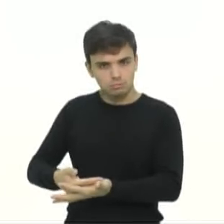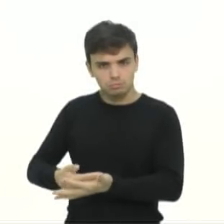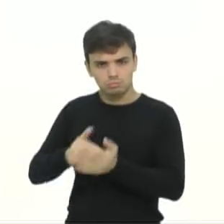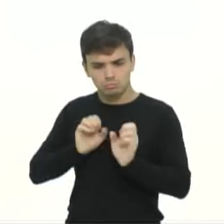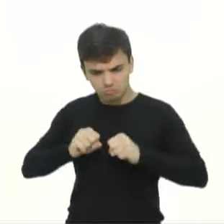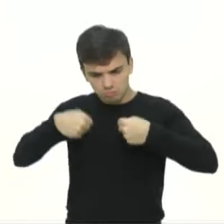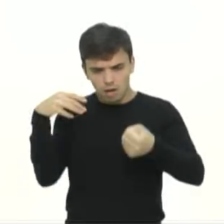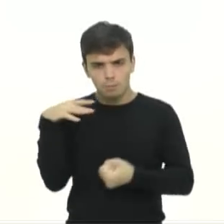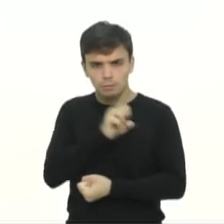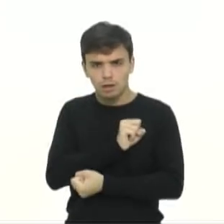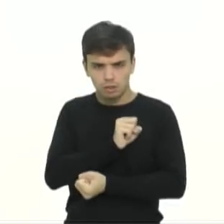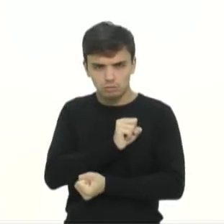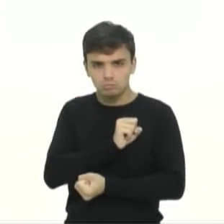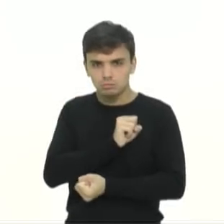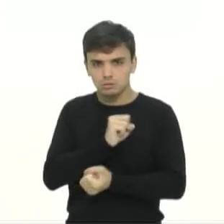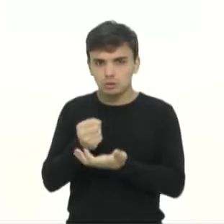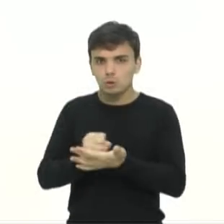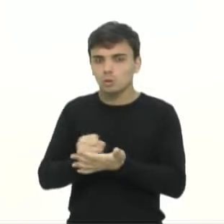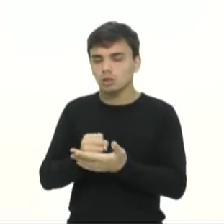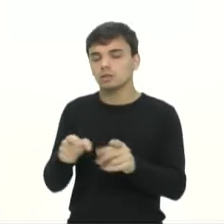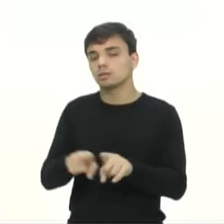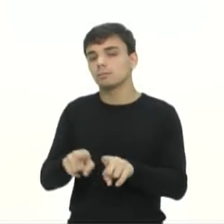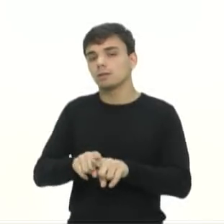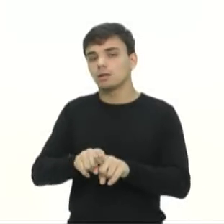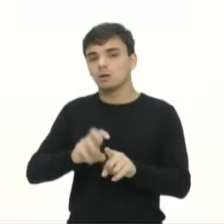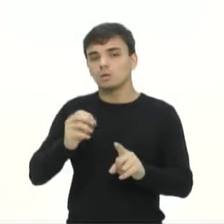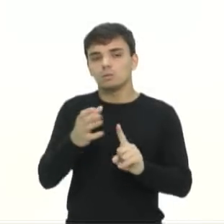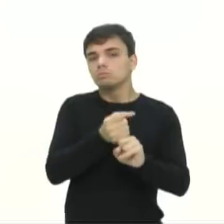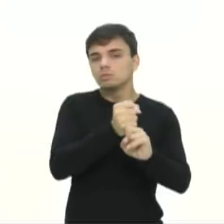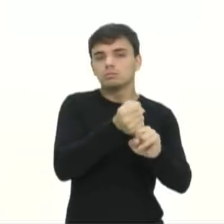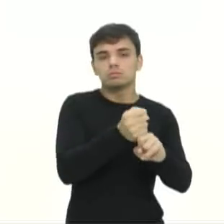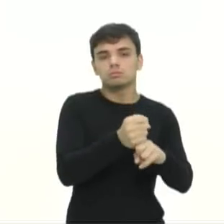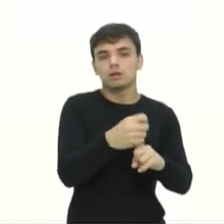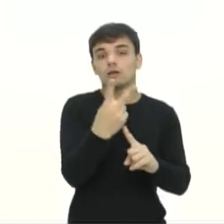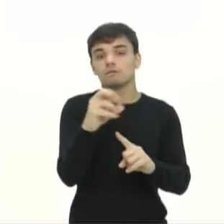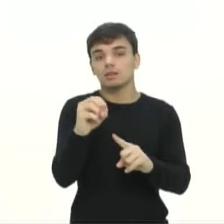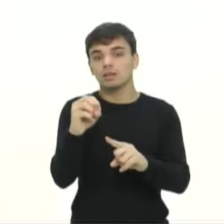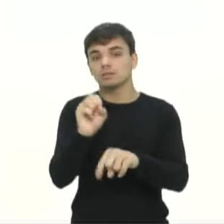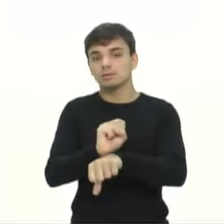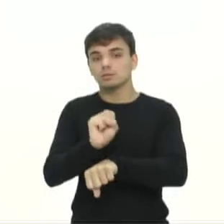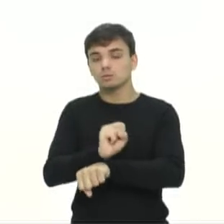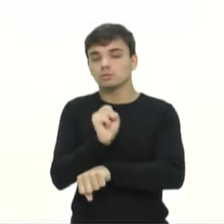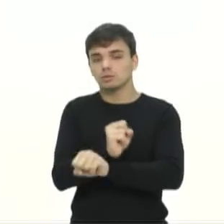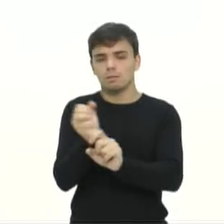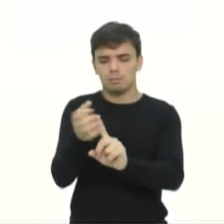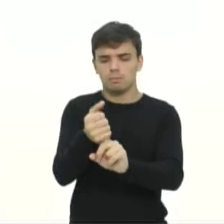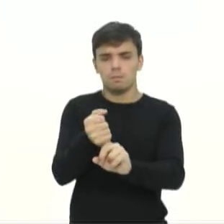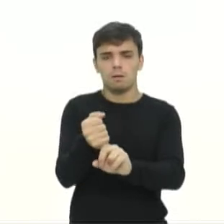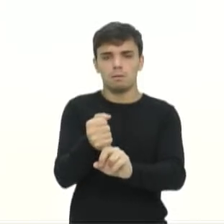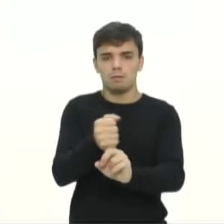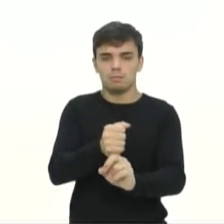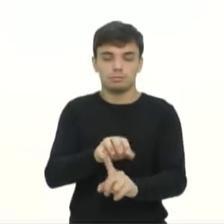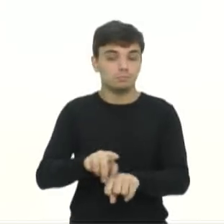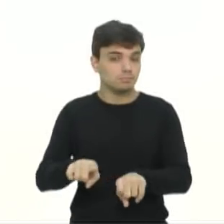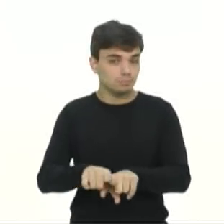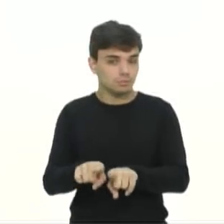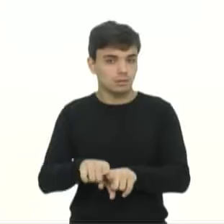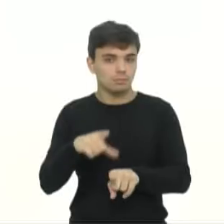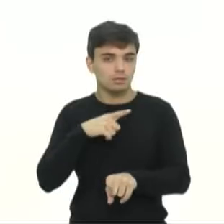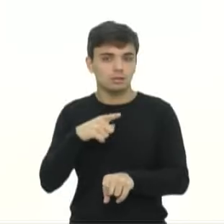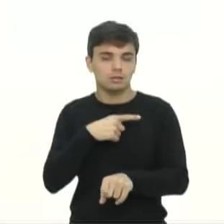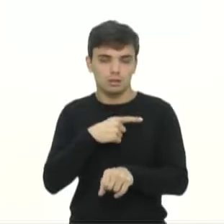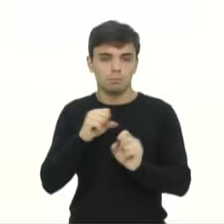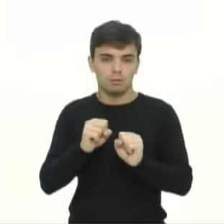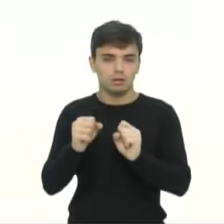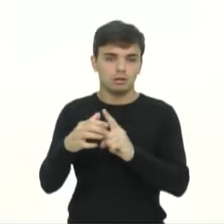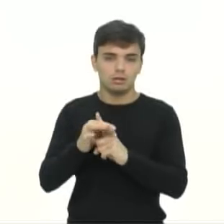força e controle. Ou também imobilizar o adversário por 20 segundos. É possível ainda aplicar um estrangulamento ou